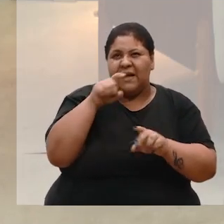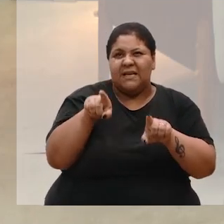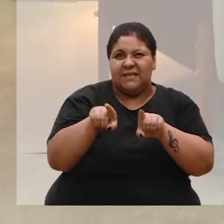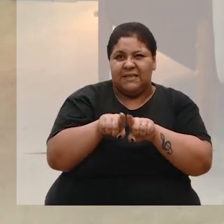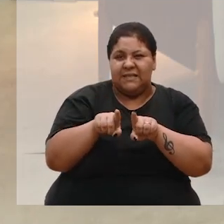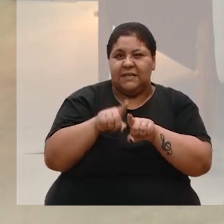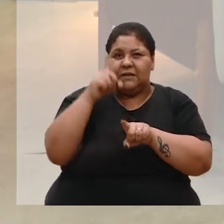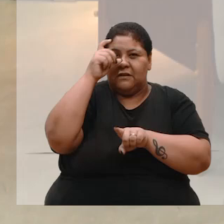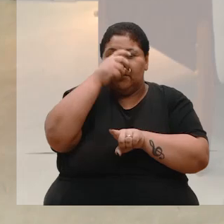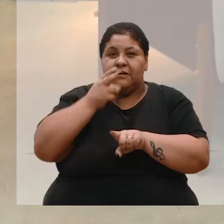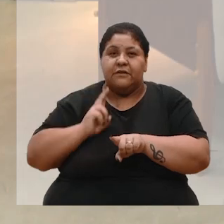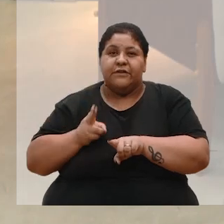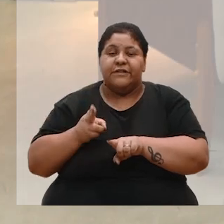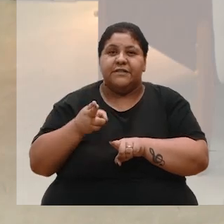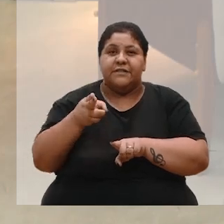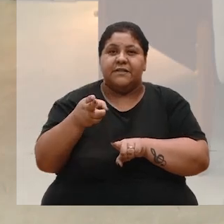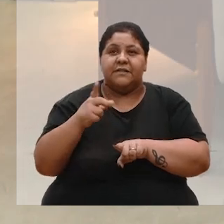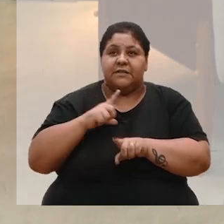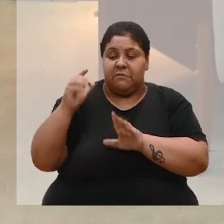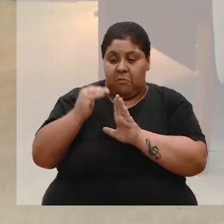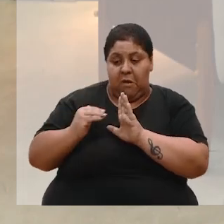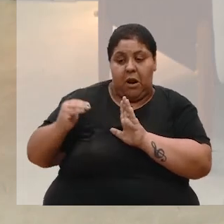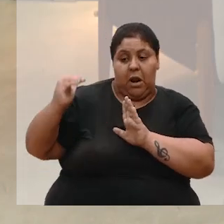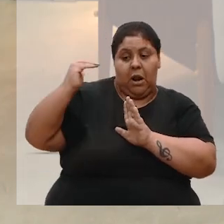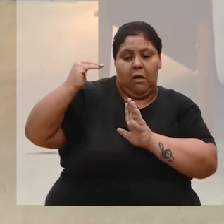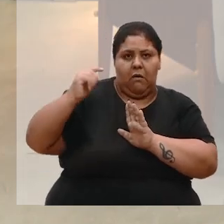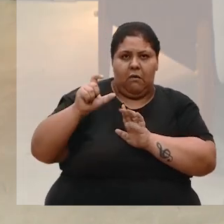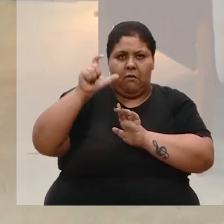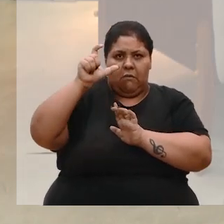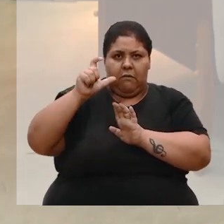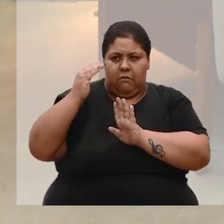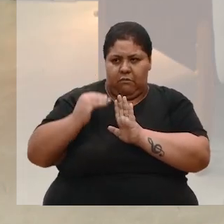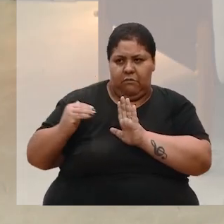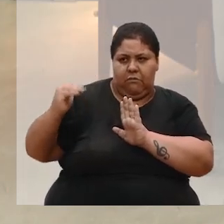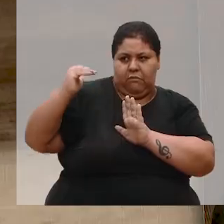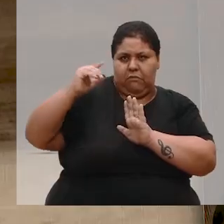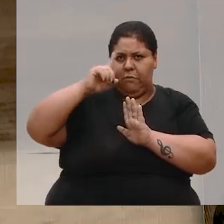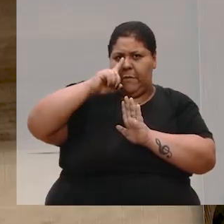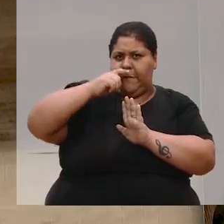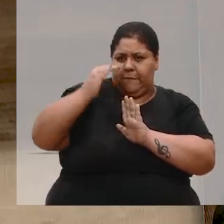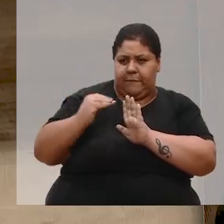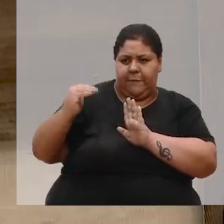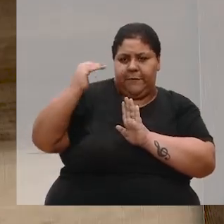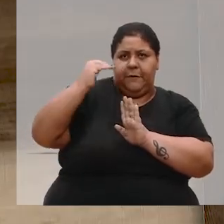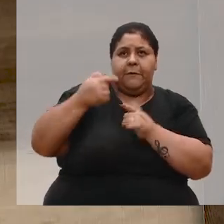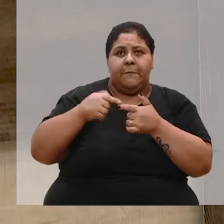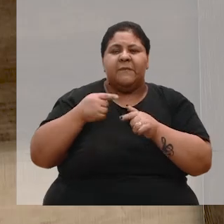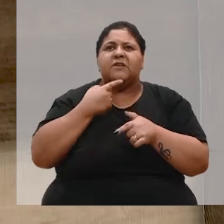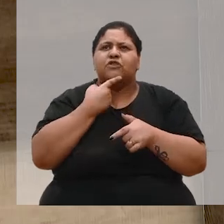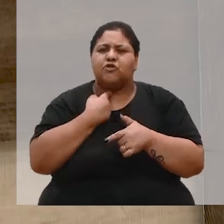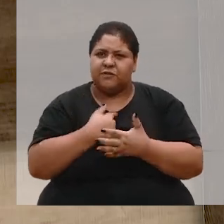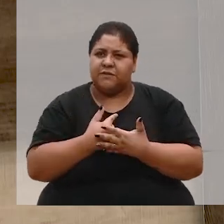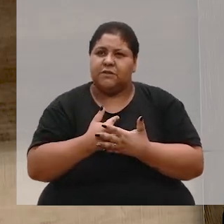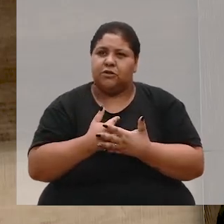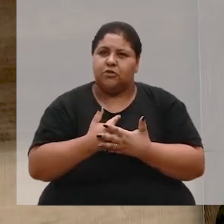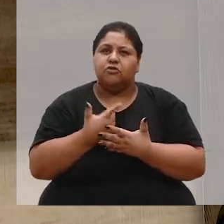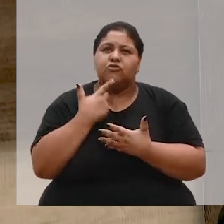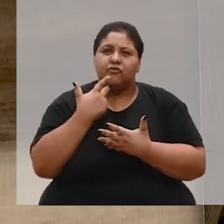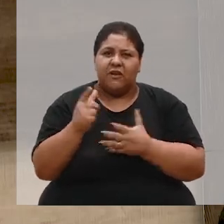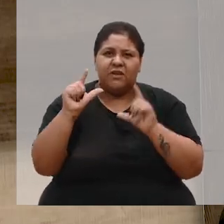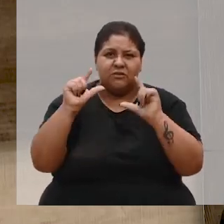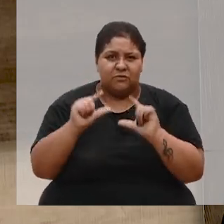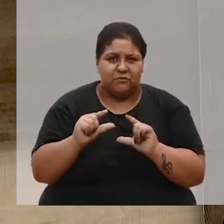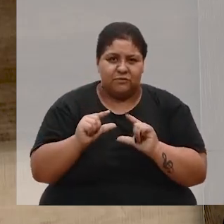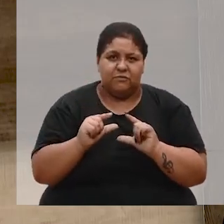porque sempre tem uma certa hierarquia, né? Aquela figura dos pais e tal. Mas eu gostaria que tu comentasses um